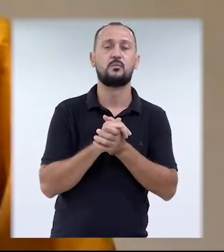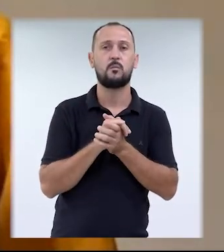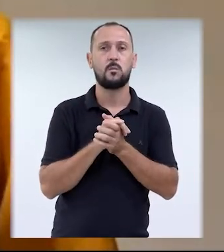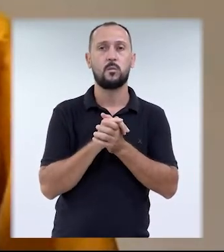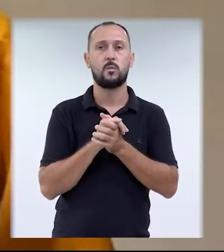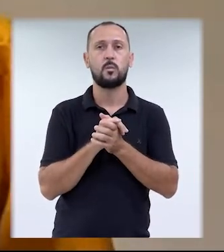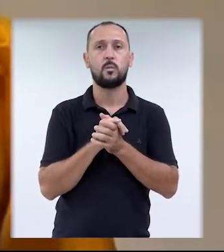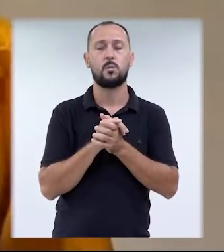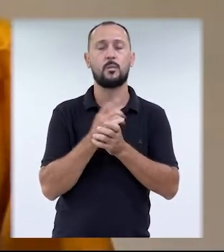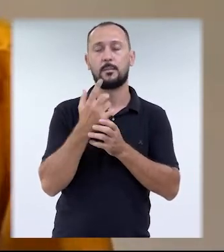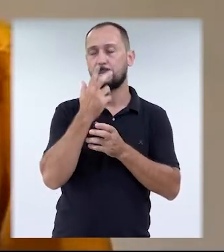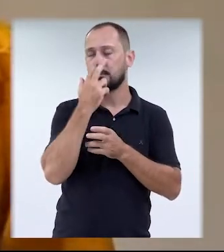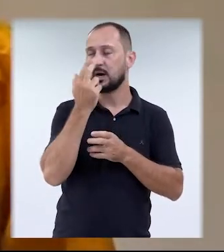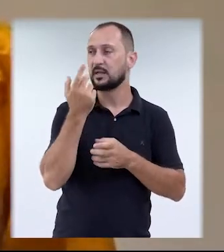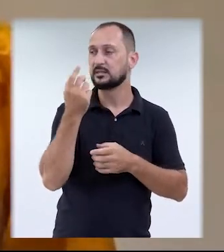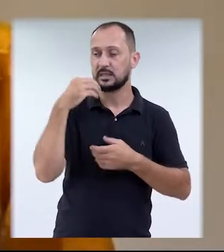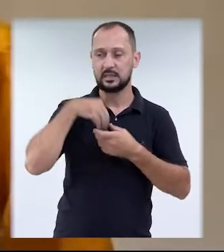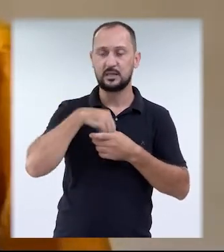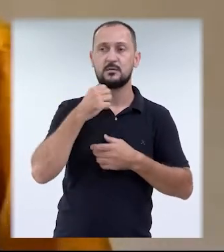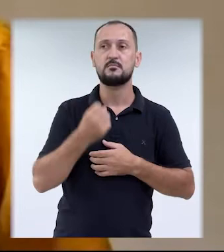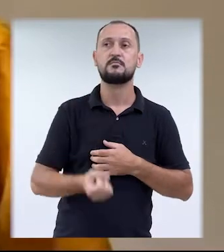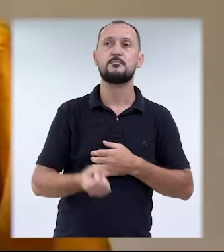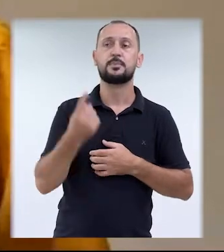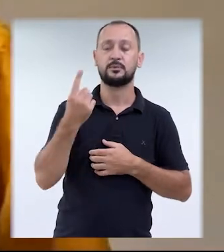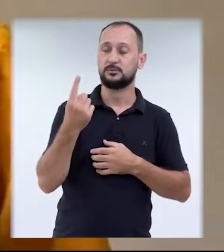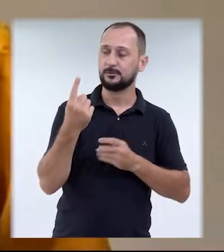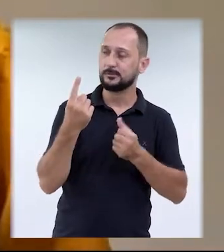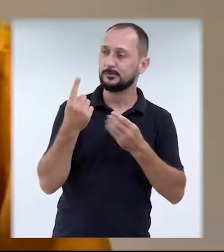para despertar, né,